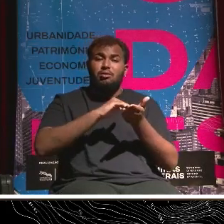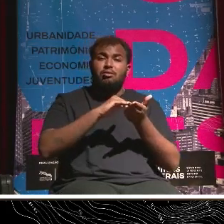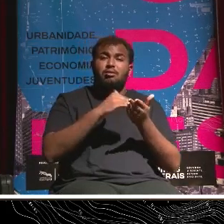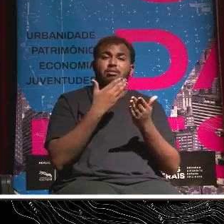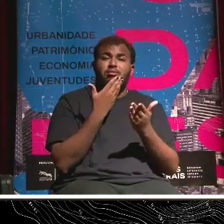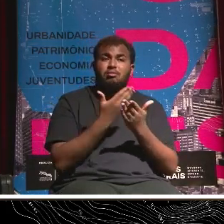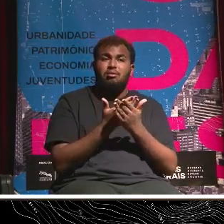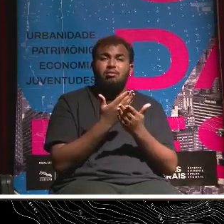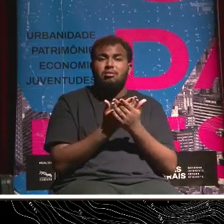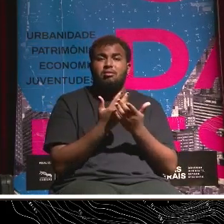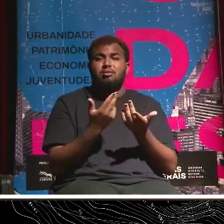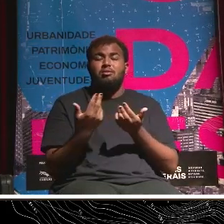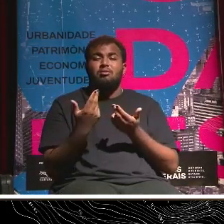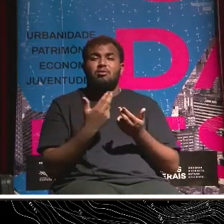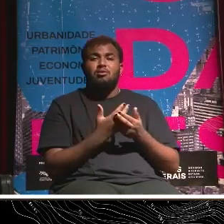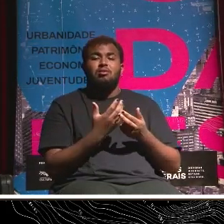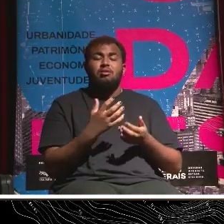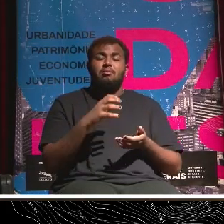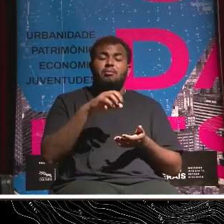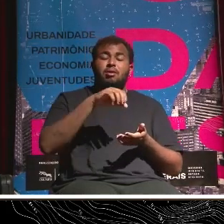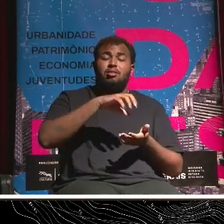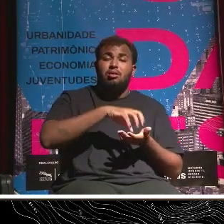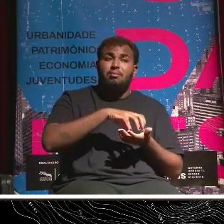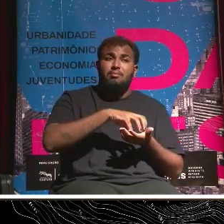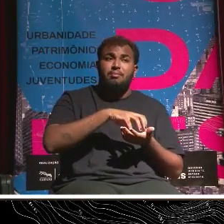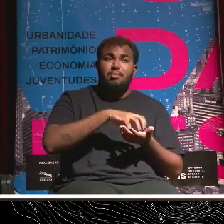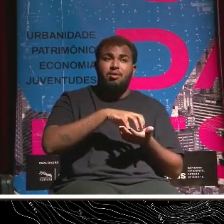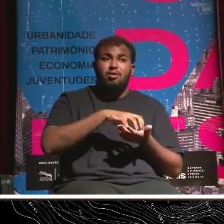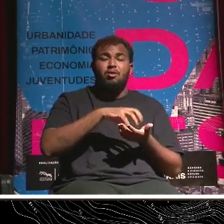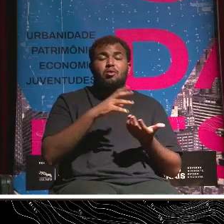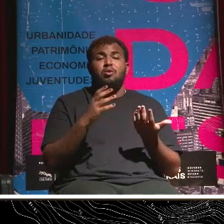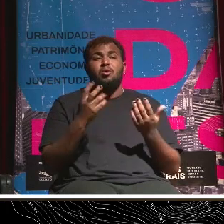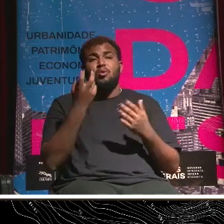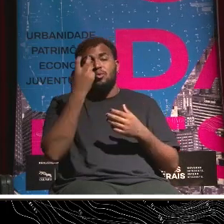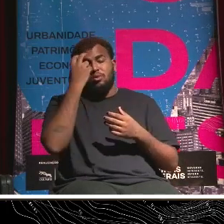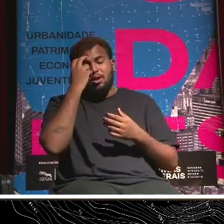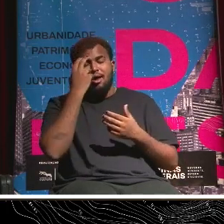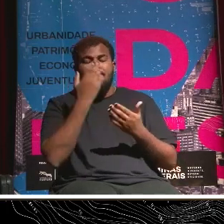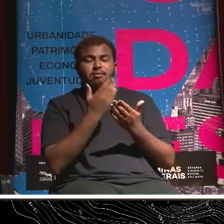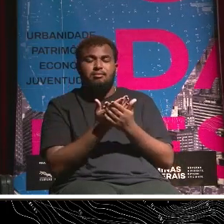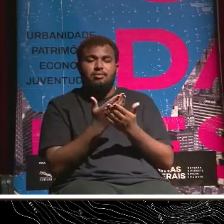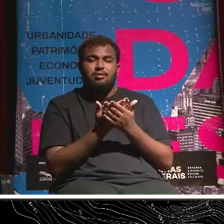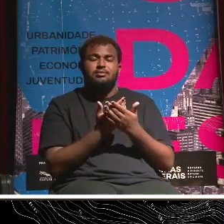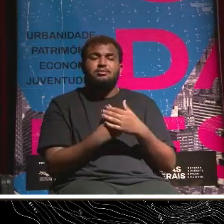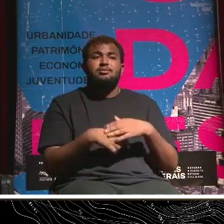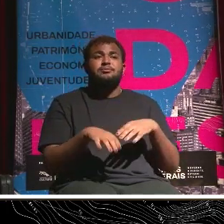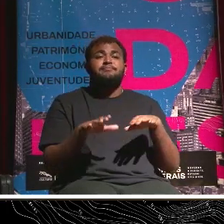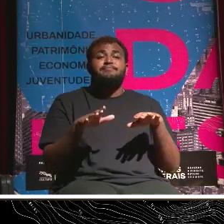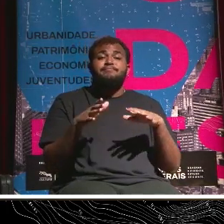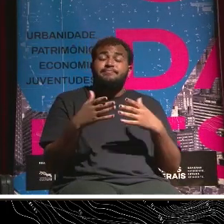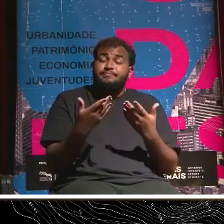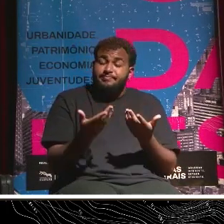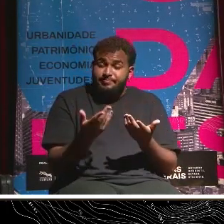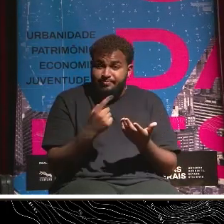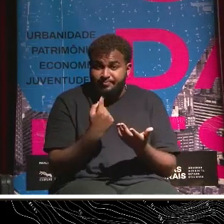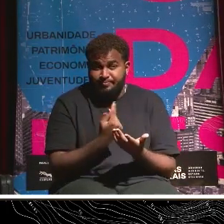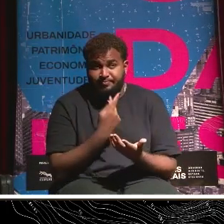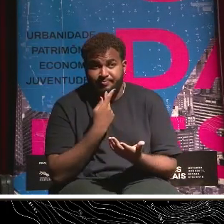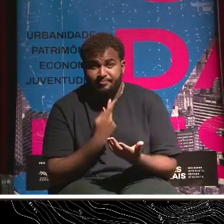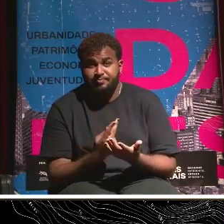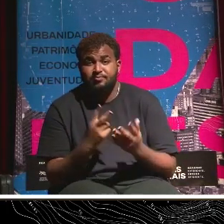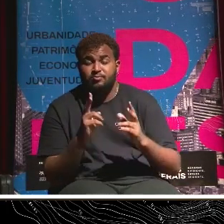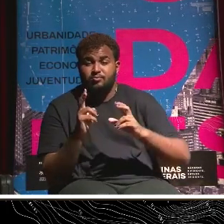educação, como departamento cultural, como coordenação. É preciso que a gente refaça essa perspectiva, porque, ao falarmos de